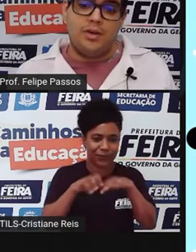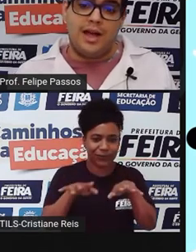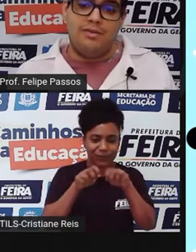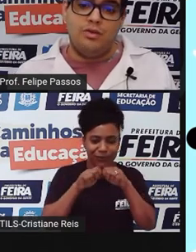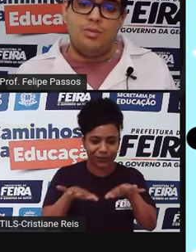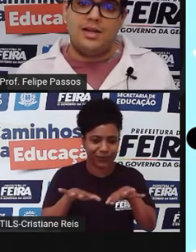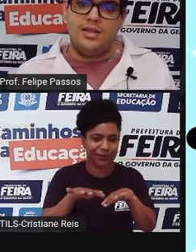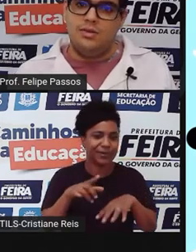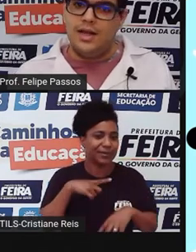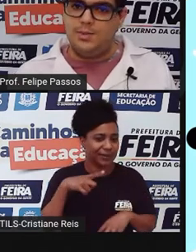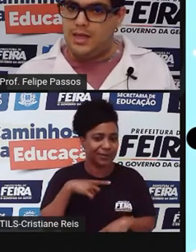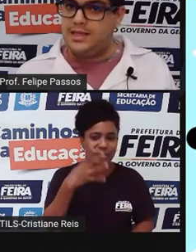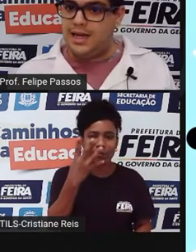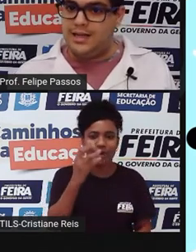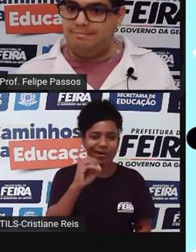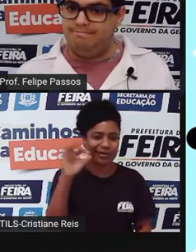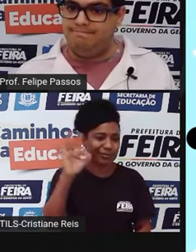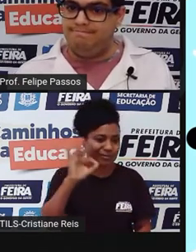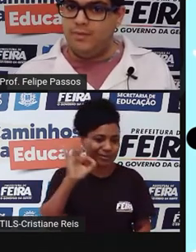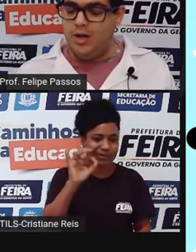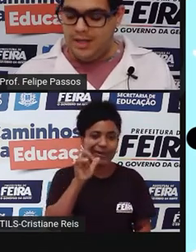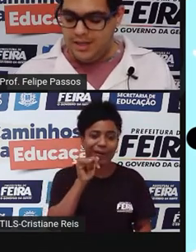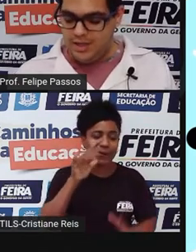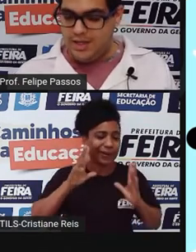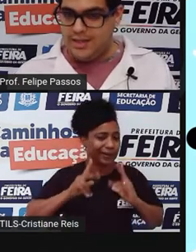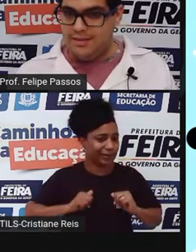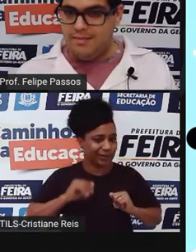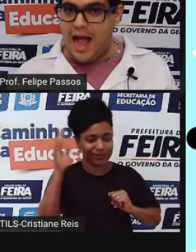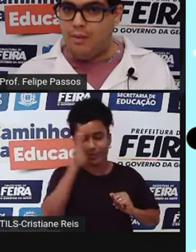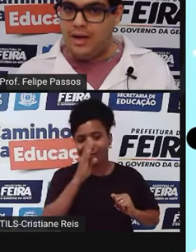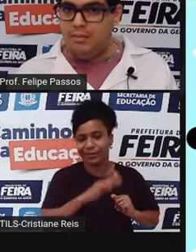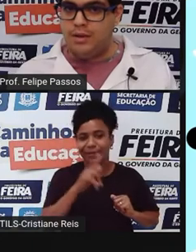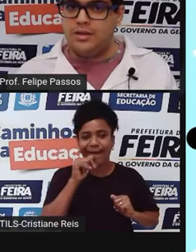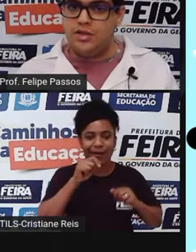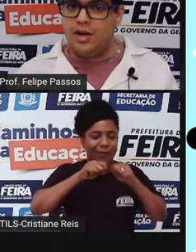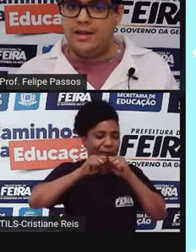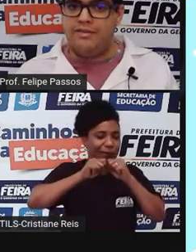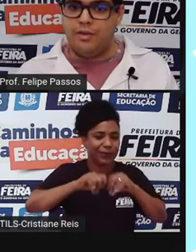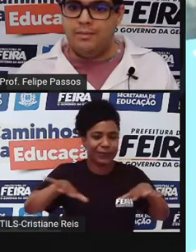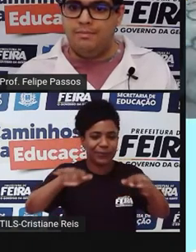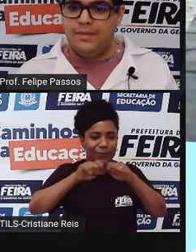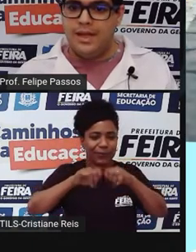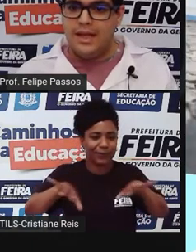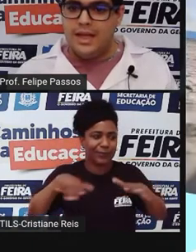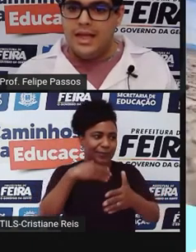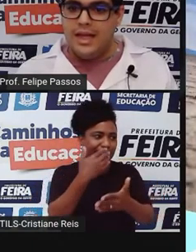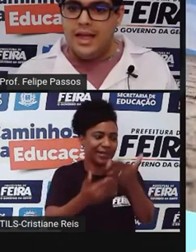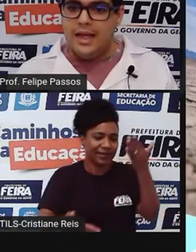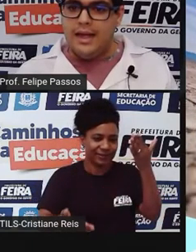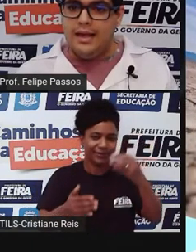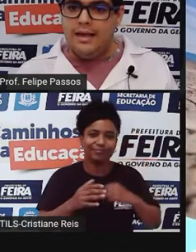água potável do Brasil é desperdiçada. Olha que tristeza. Água limpa jogada fora.